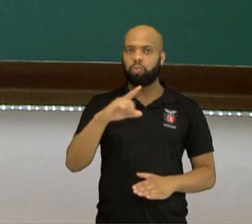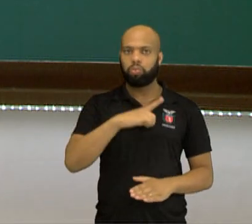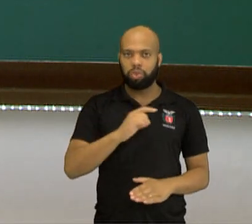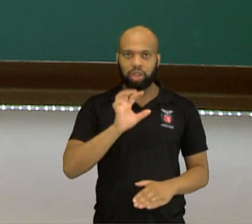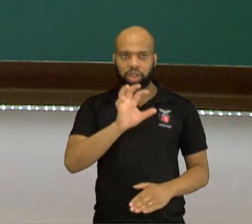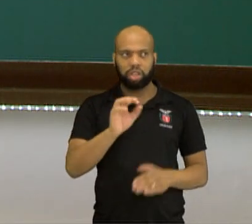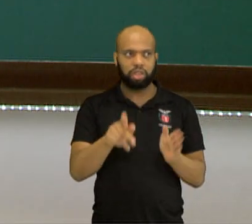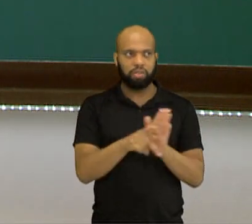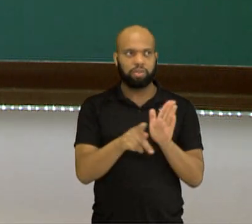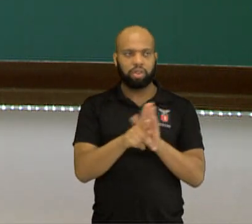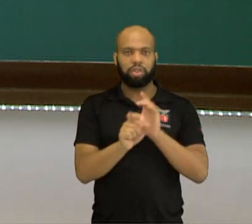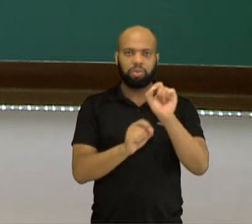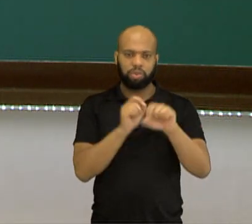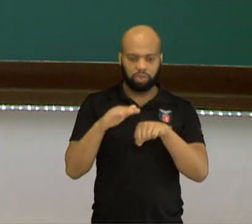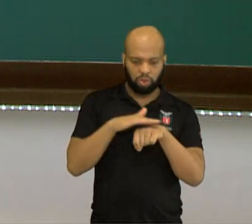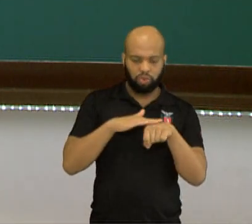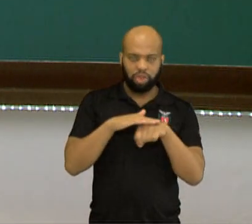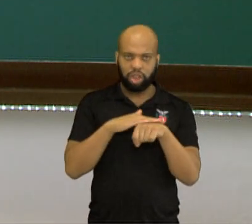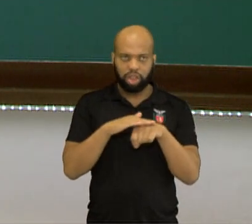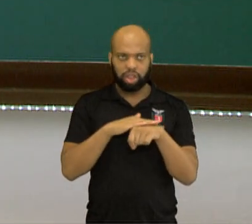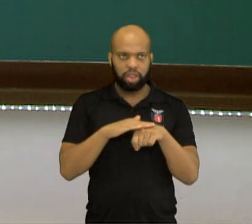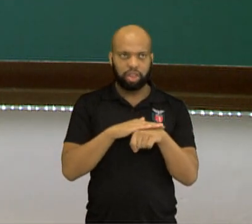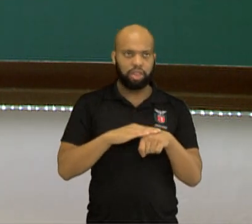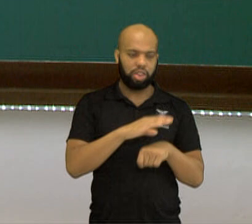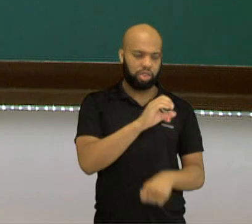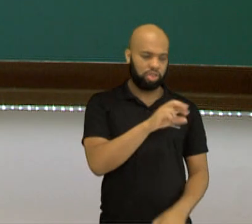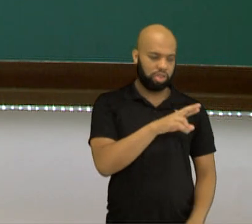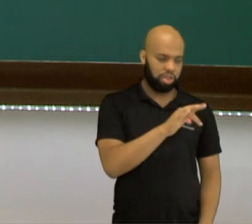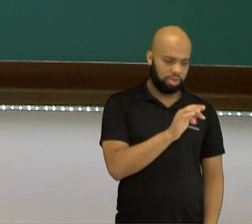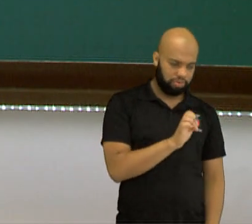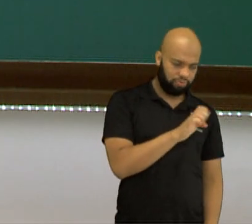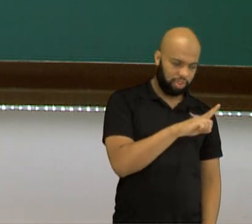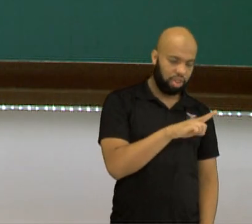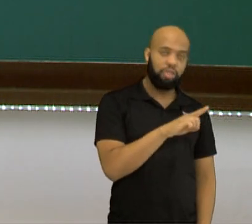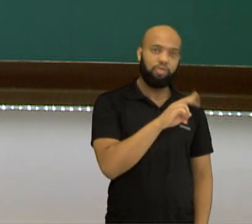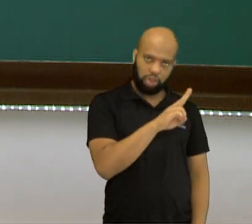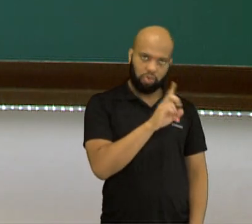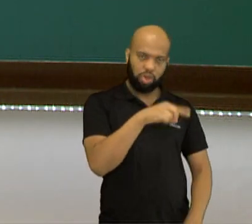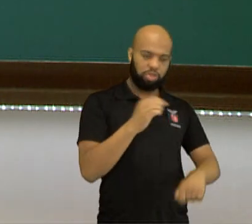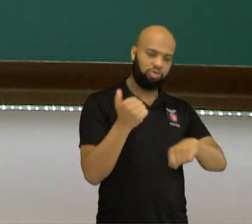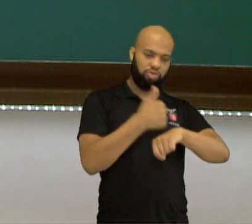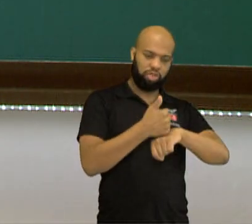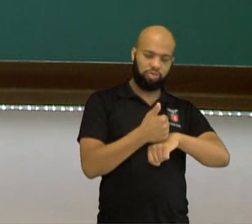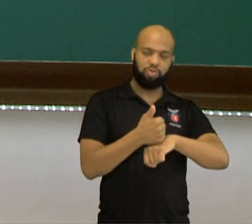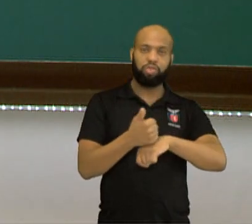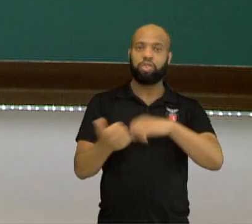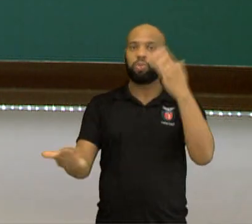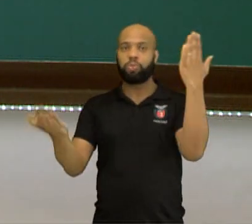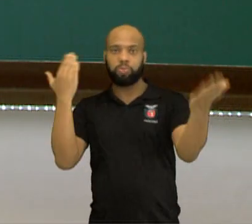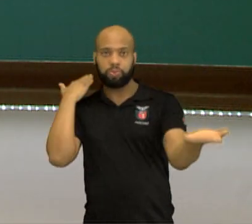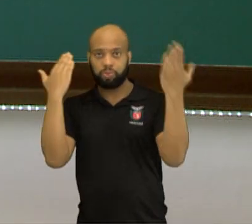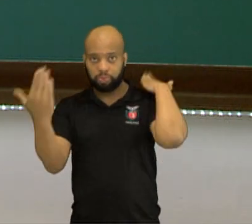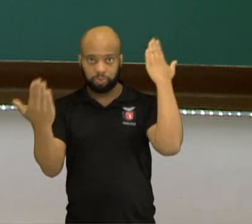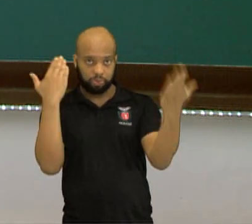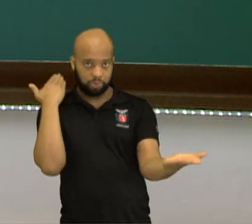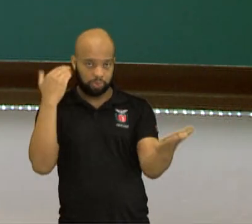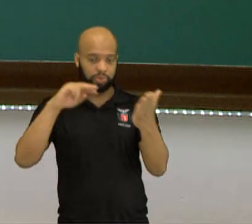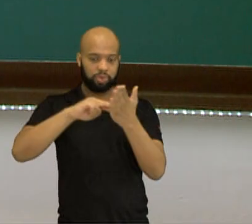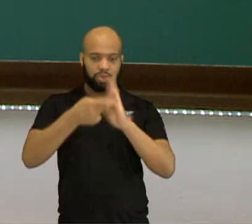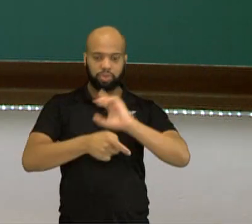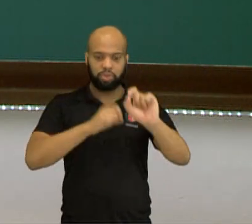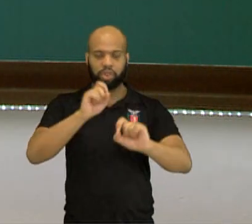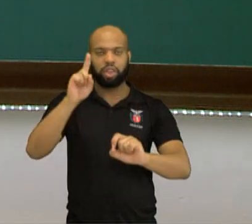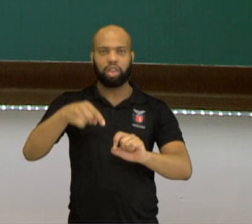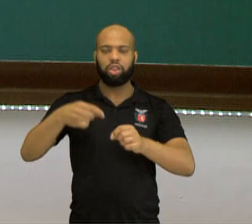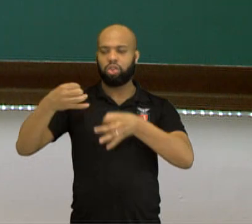dos diálogos, né? Então, o corifeu era o chefe. E o coro, ele simbolizava o juízo